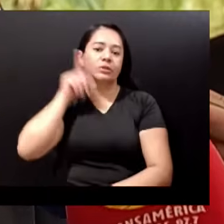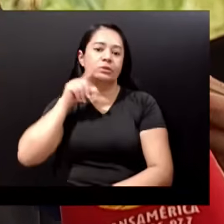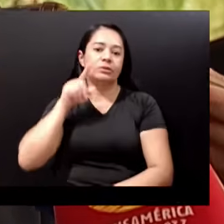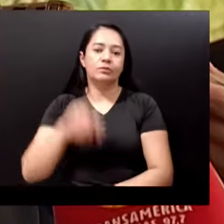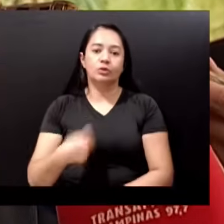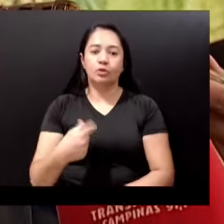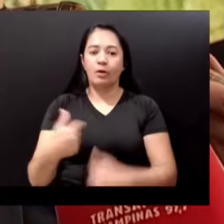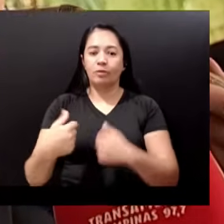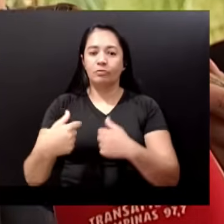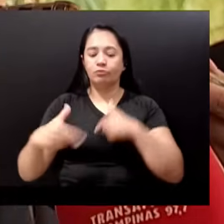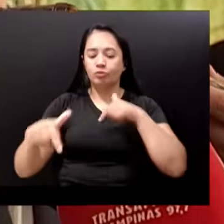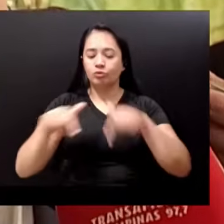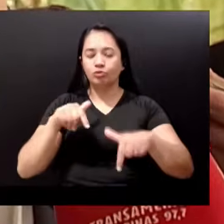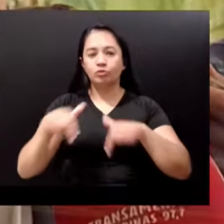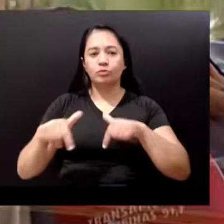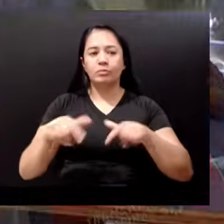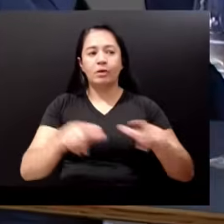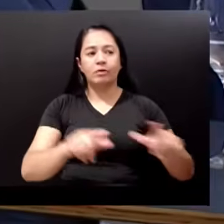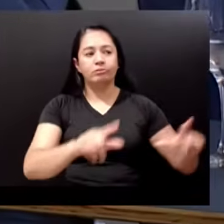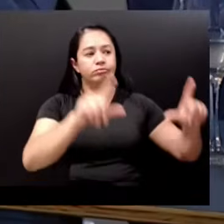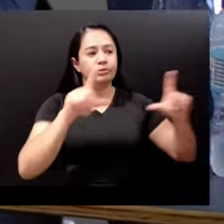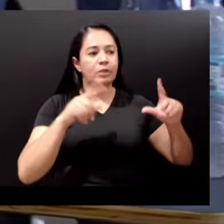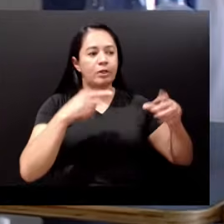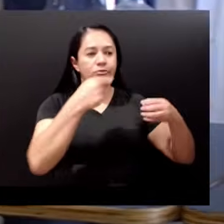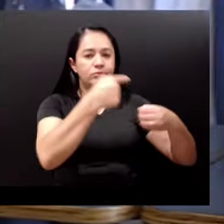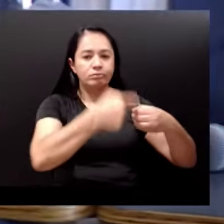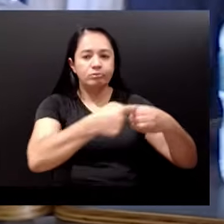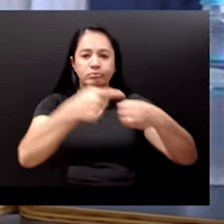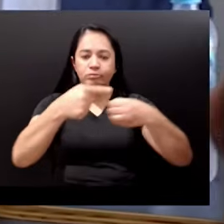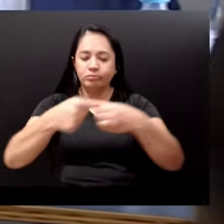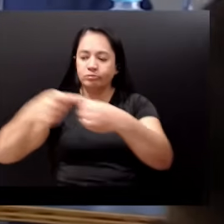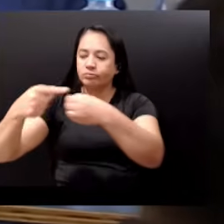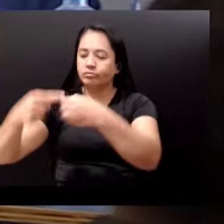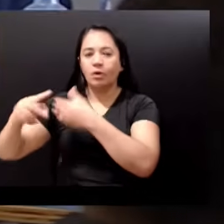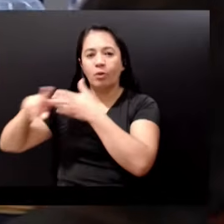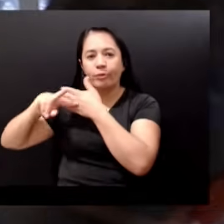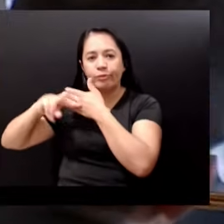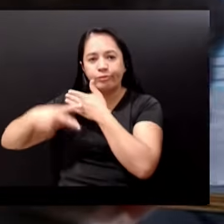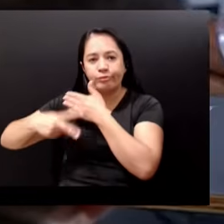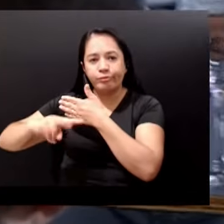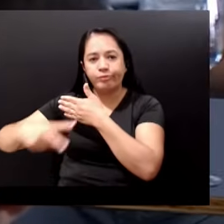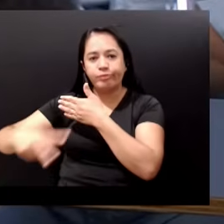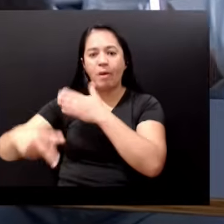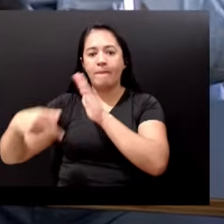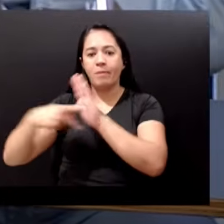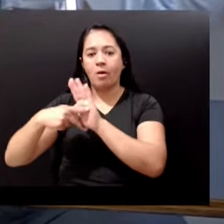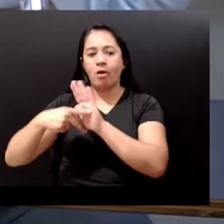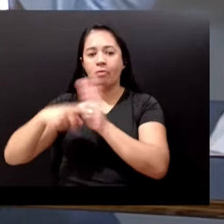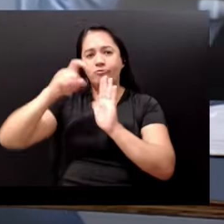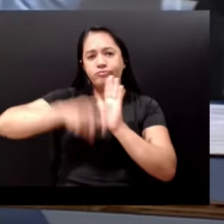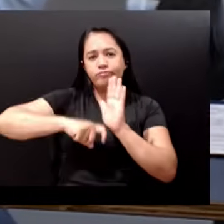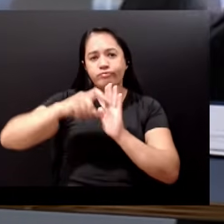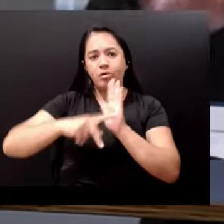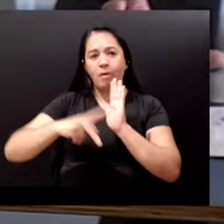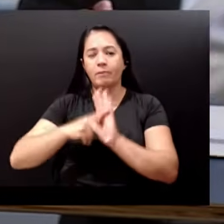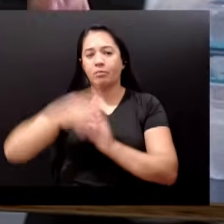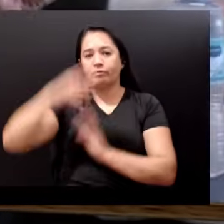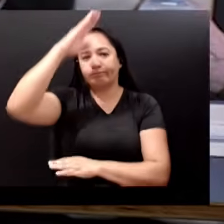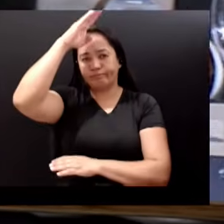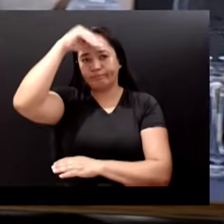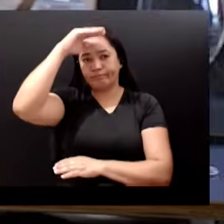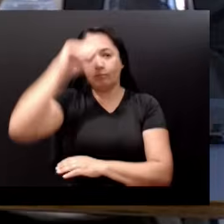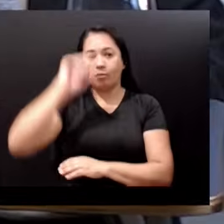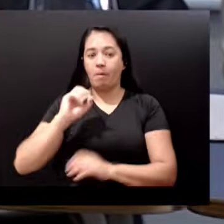destacando cidade por cidade o impacto que o tarifaço pode ter aqui na economia da região.